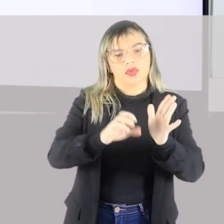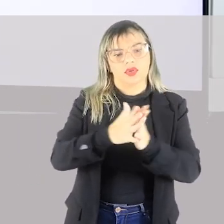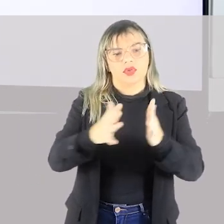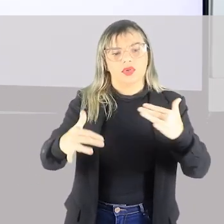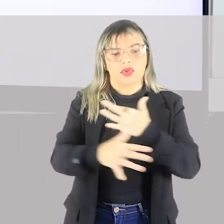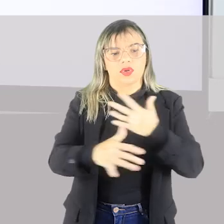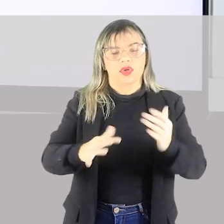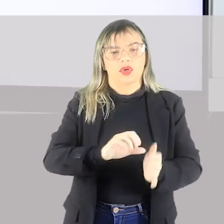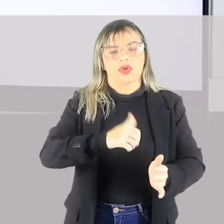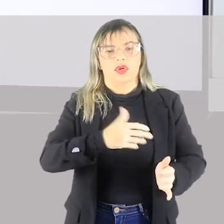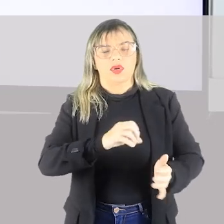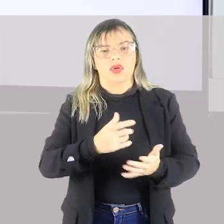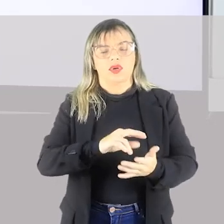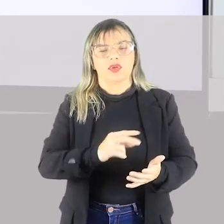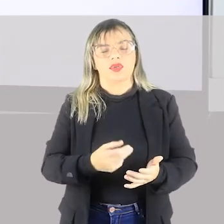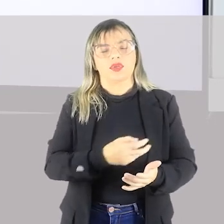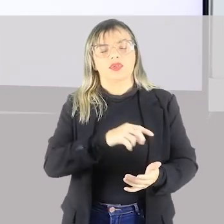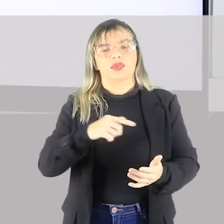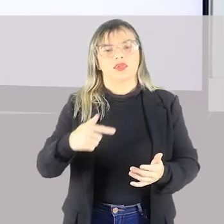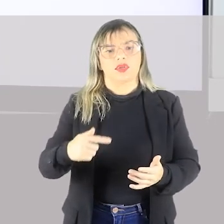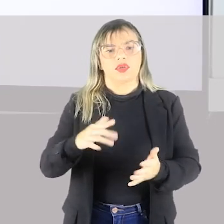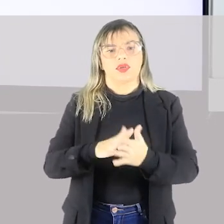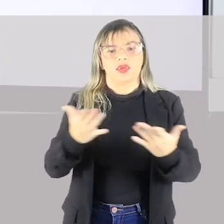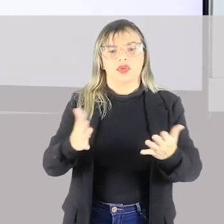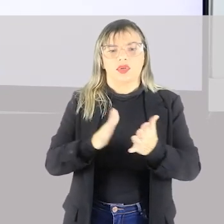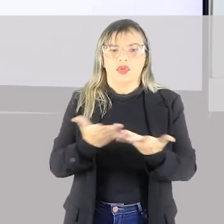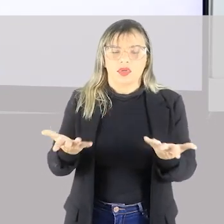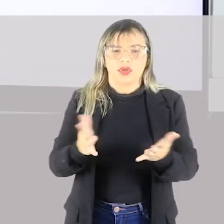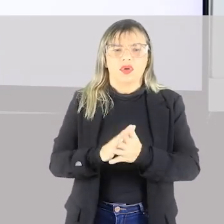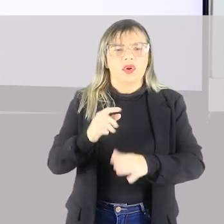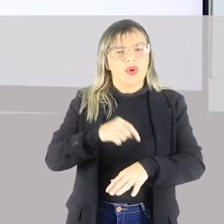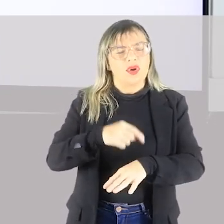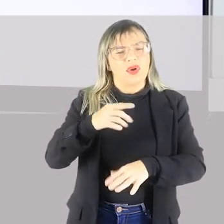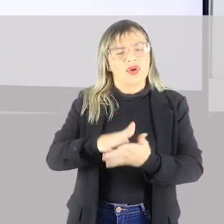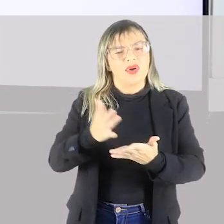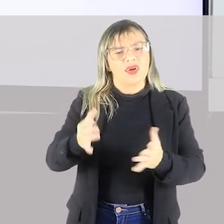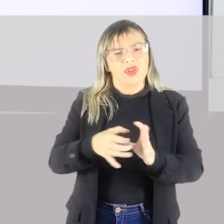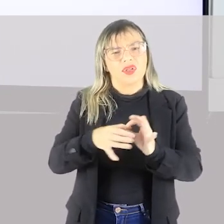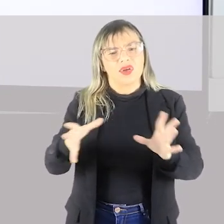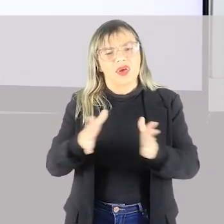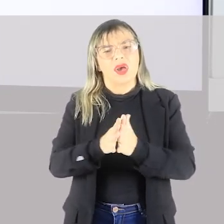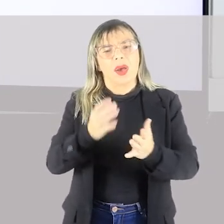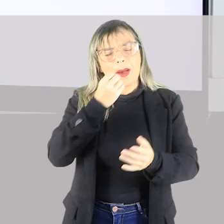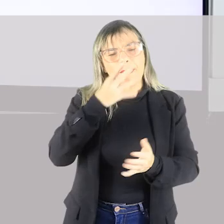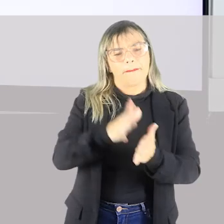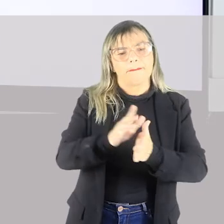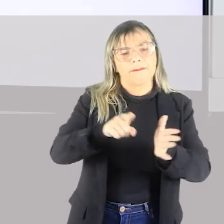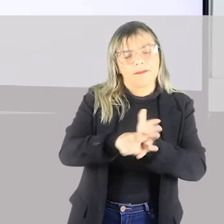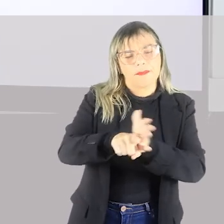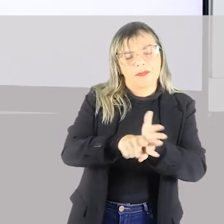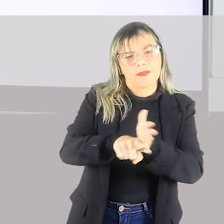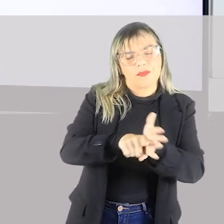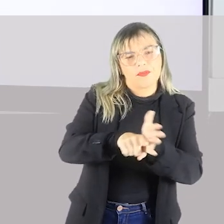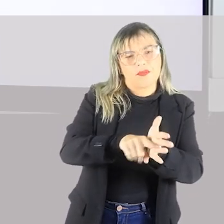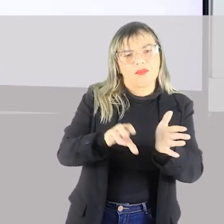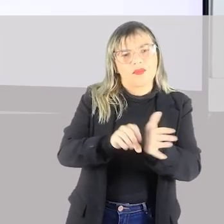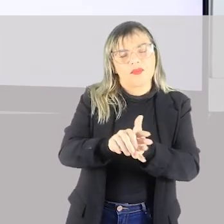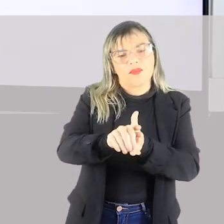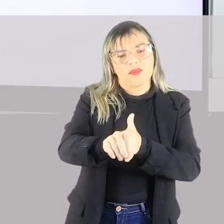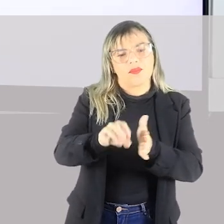10.257. Inclusive, quando tiver um tempo livre aí, é bom tu dar uma pesquisada. Dá uma pesquisada aí no Google,